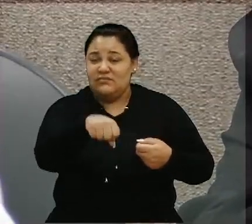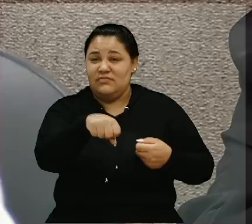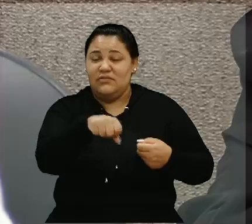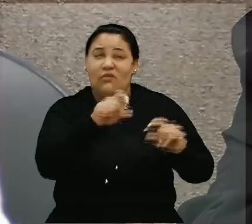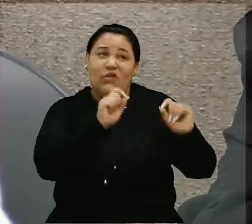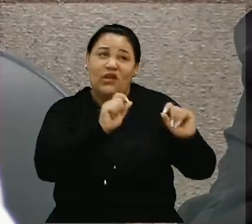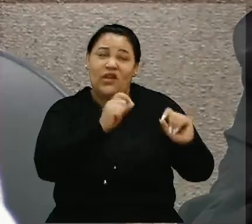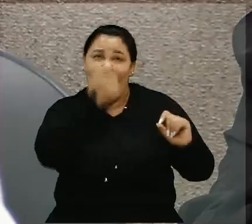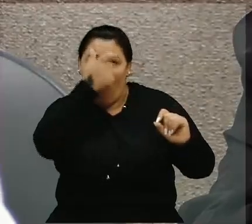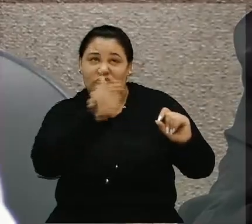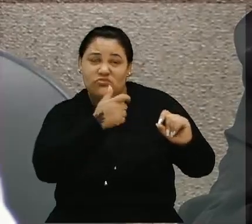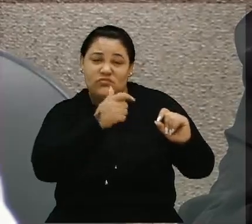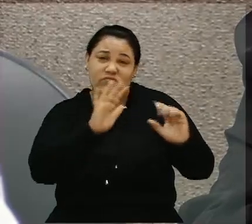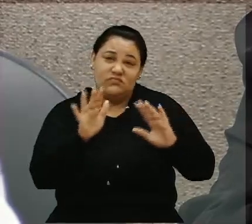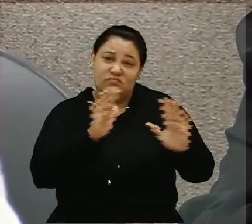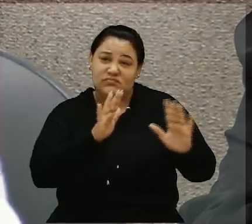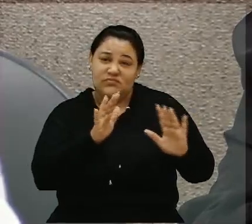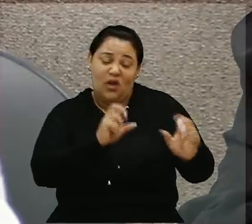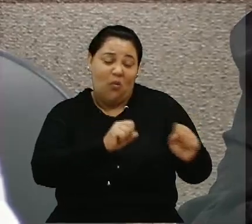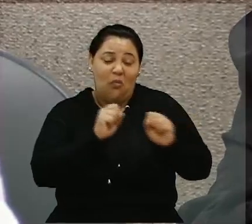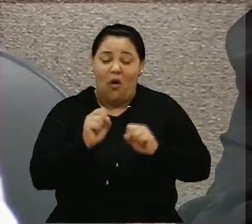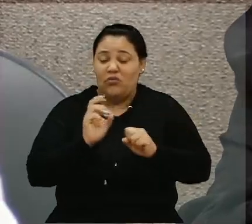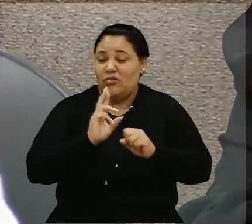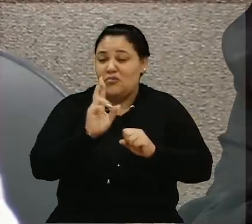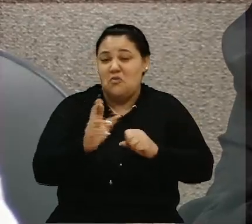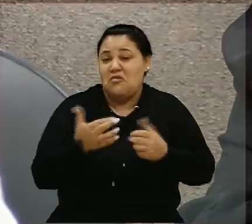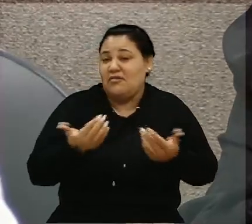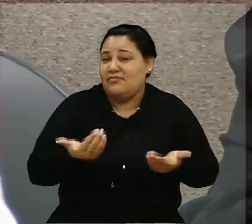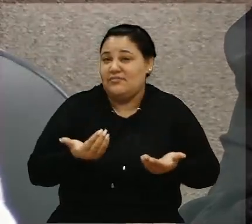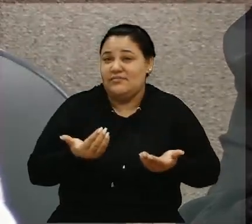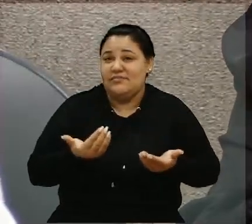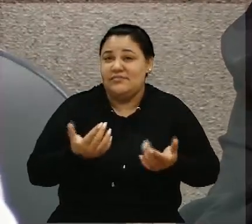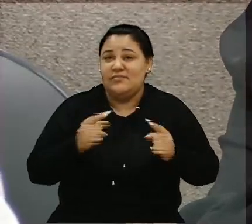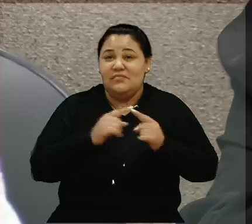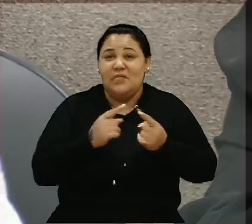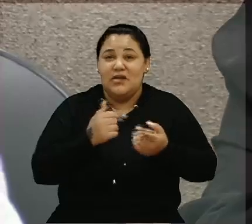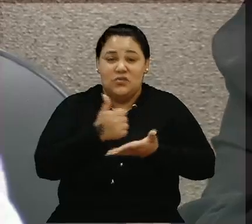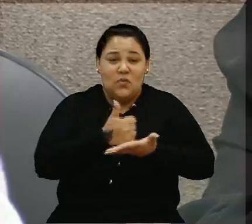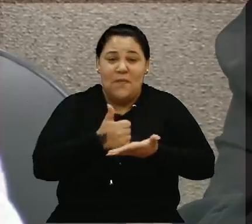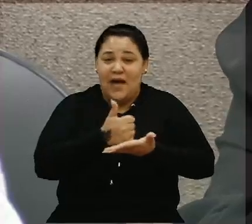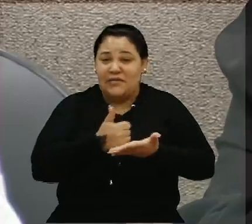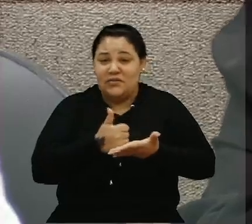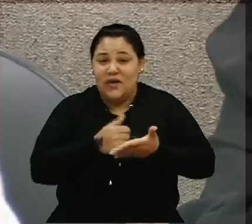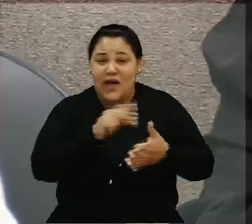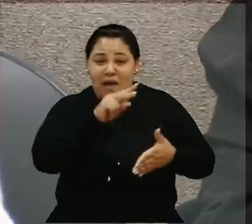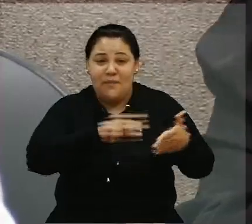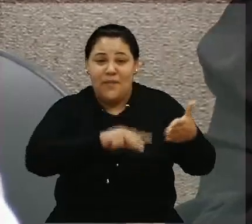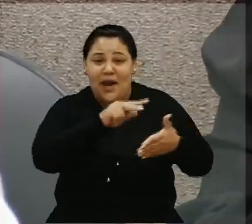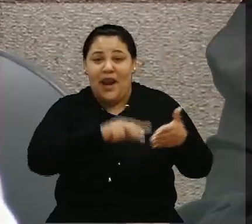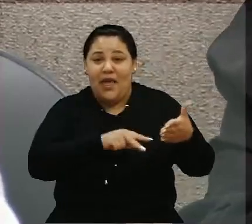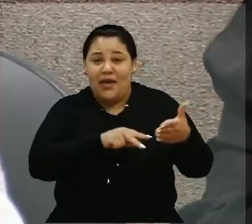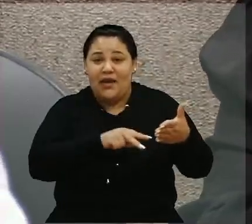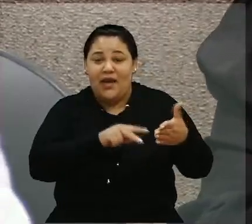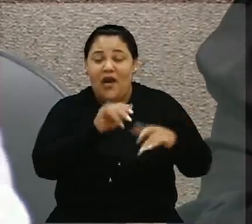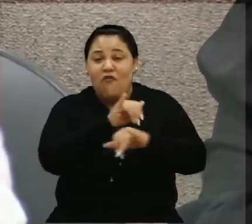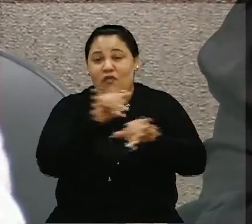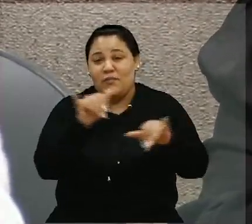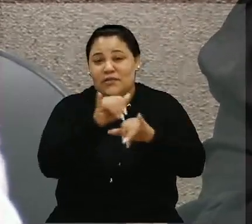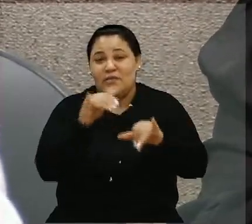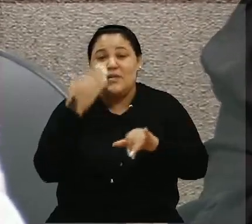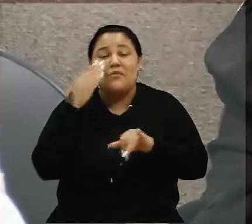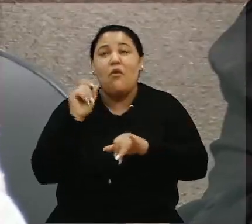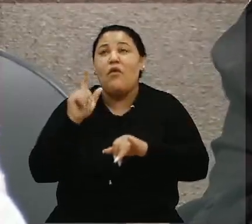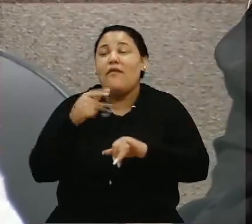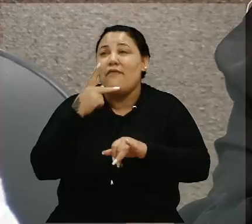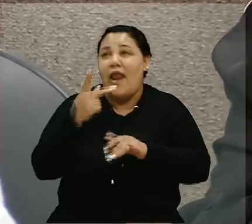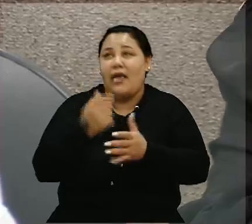que é viável, né, a gente responder, mas o básico é para eles lerem as reportagens e se informar do que é falado,